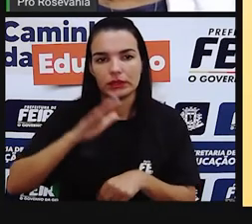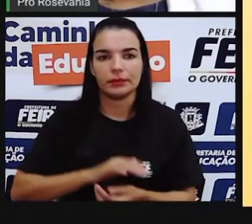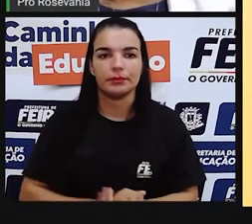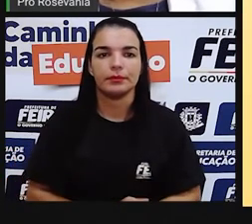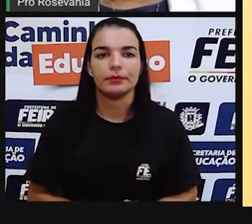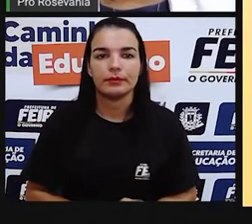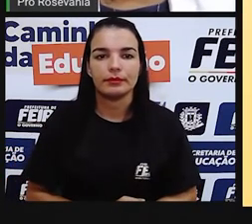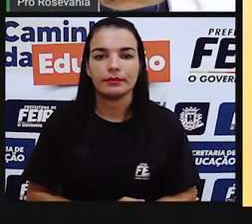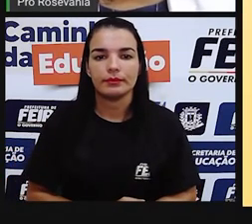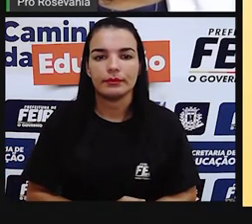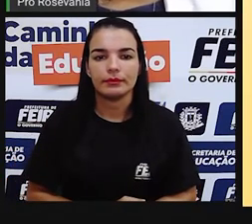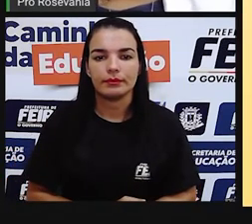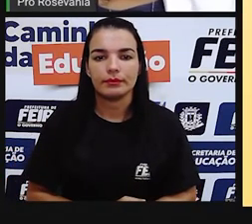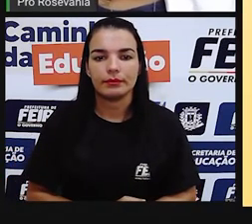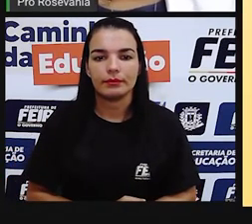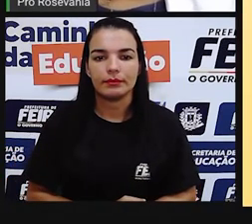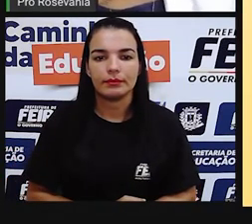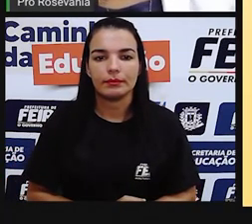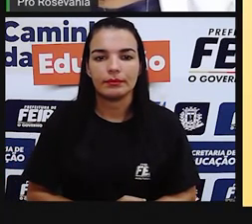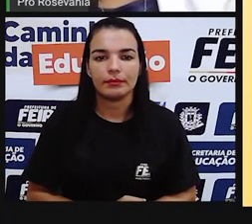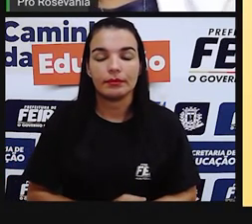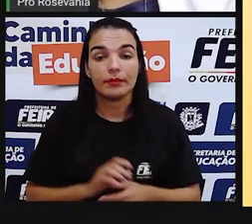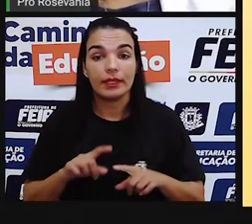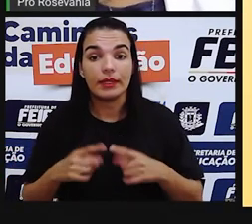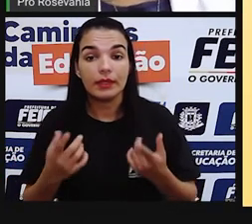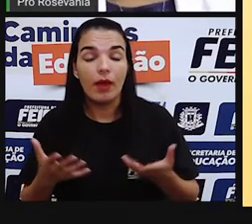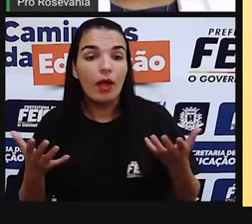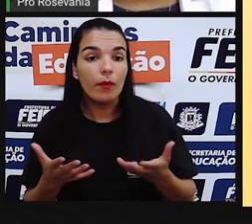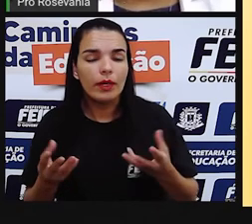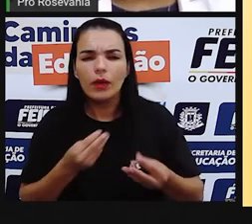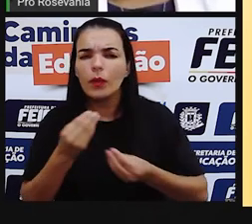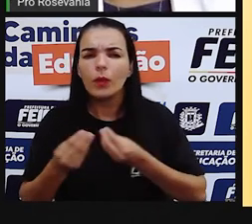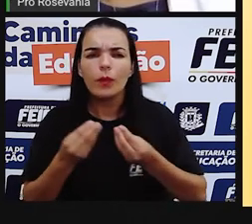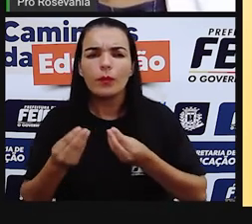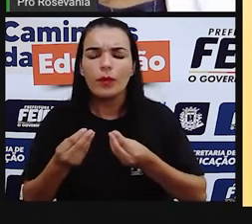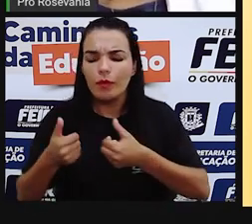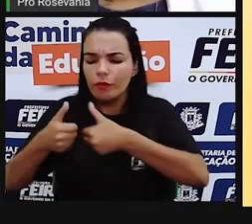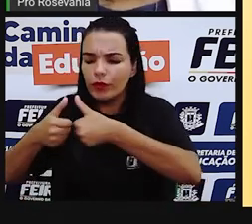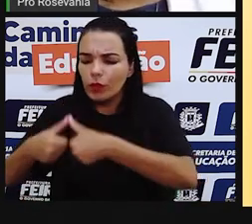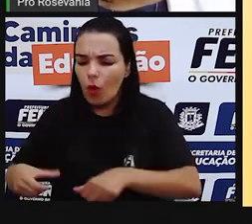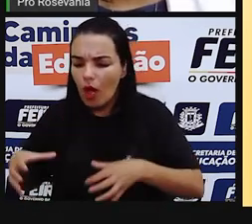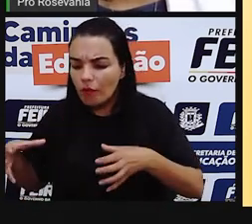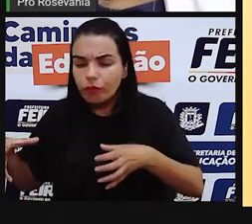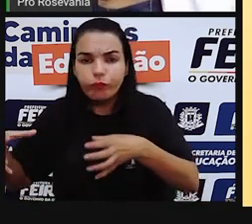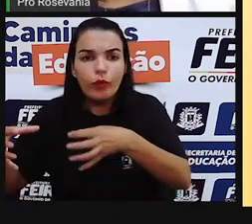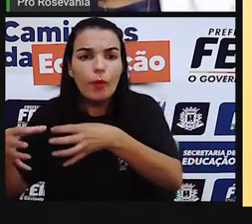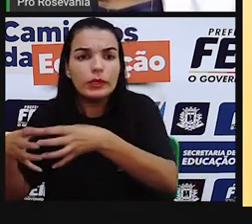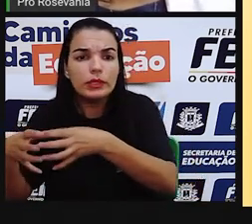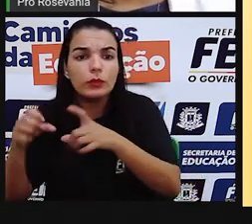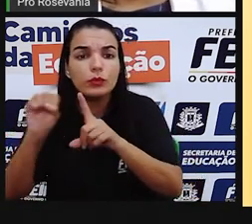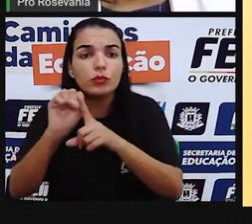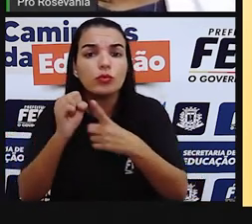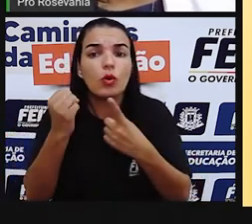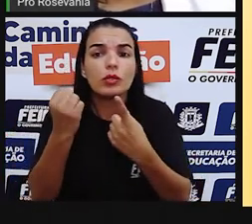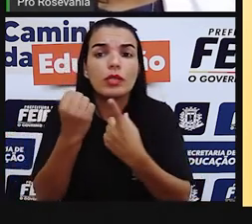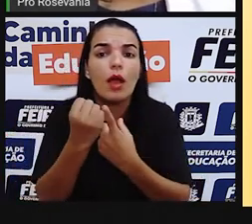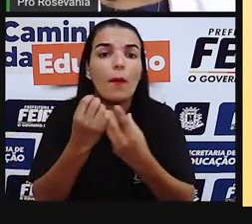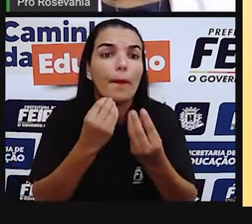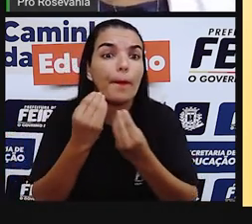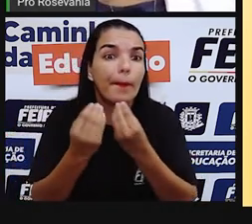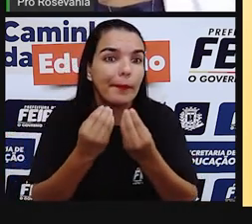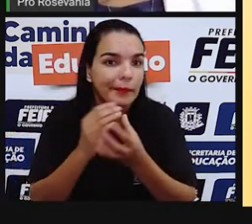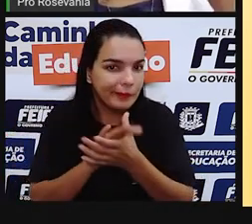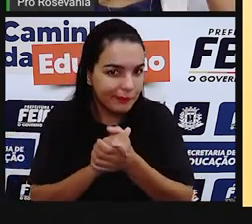Bom, mas aí, depois dessa miscigenação toda, como é que ficou, né, a formação social do nosso país? Aí, o que, que a gente